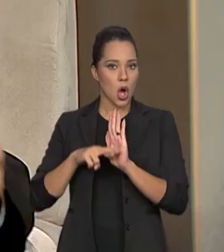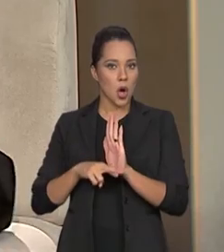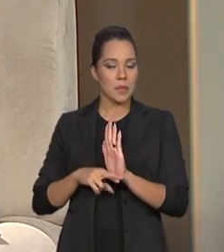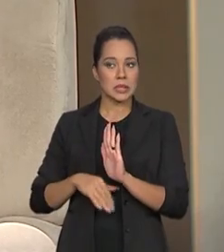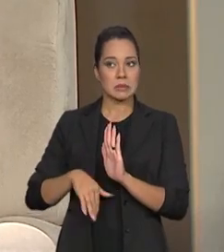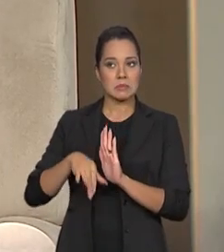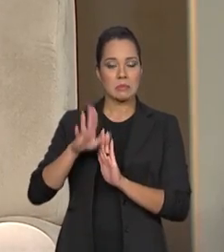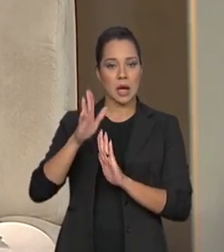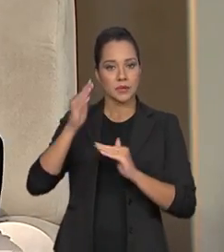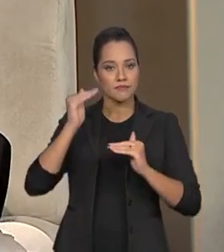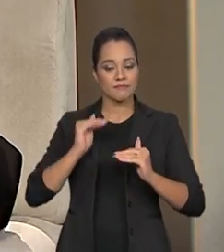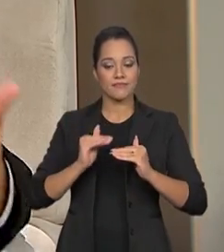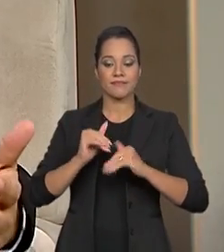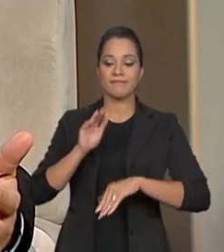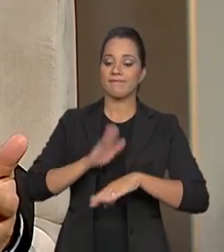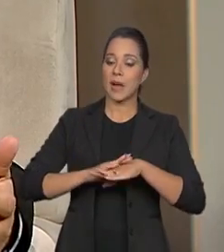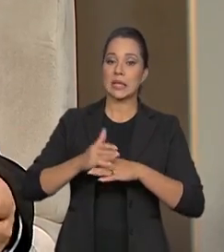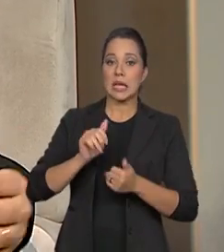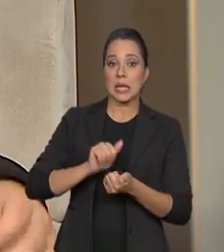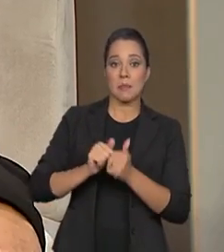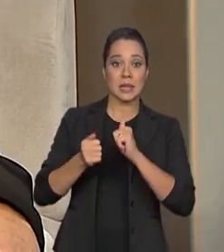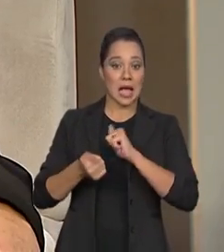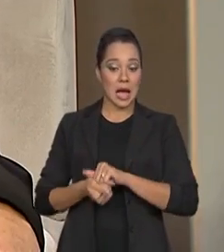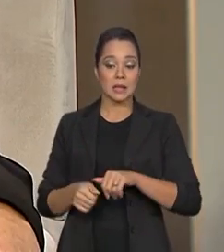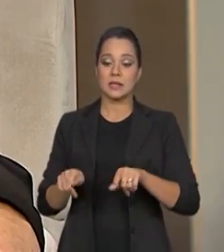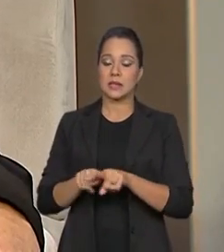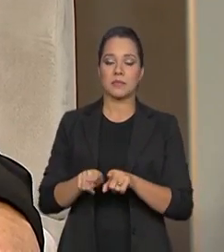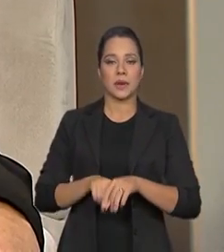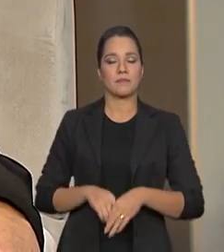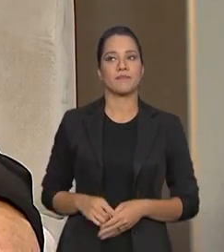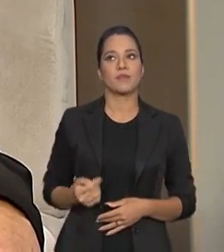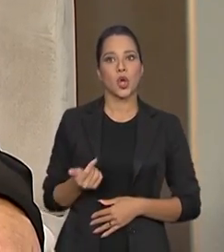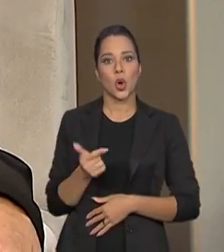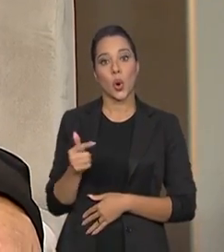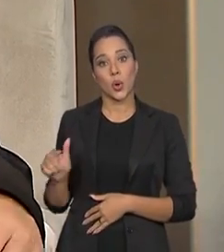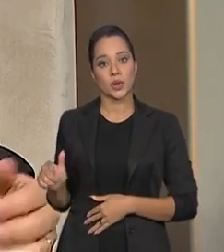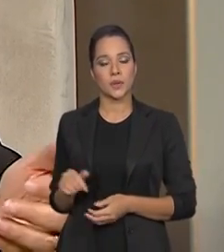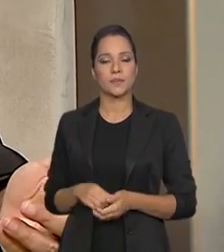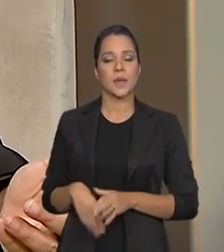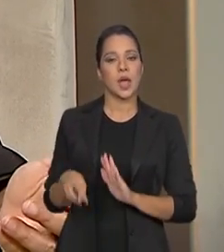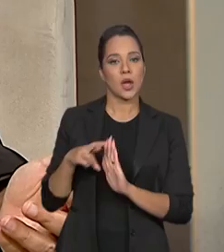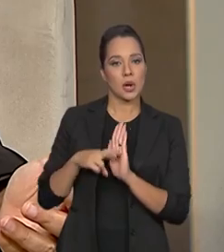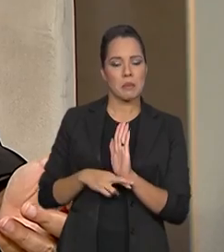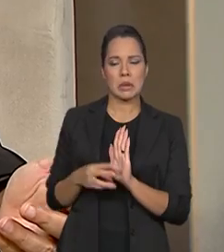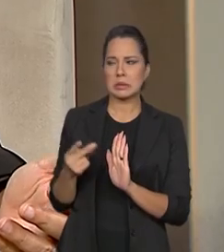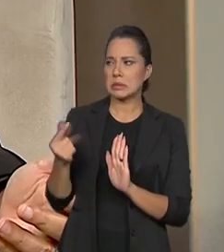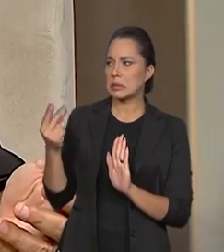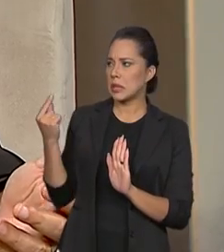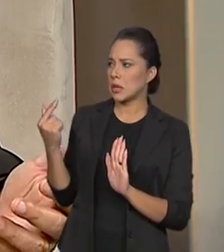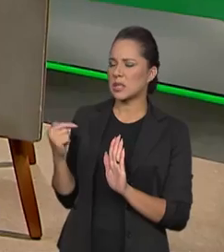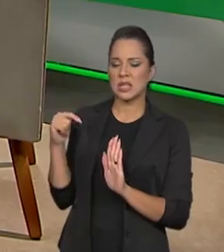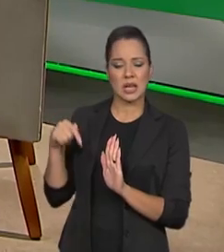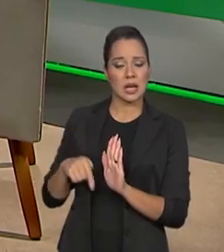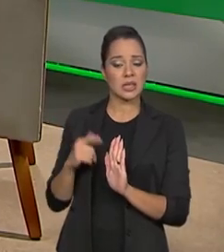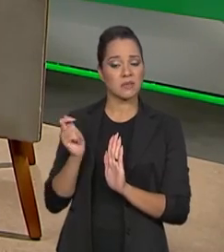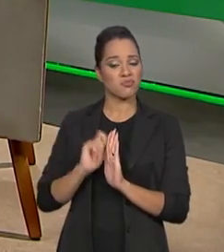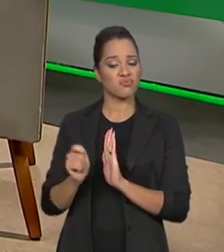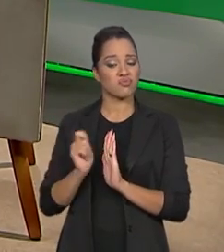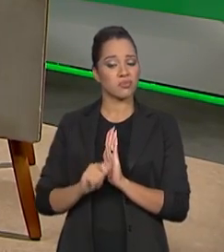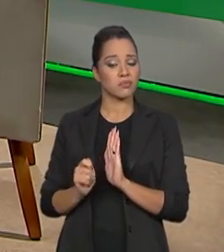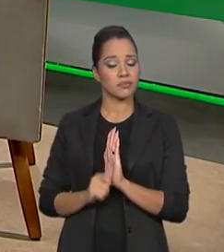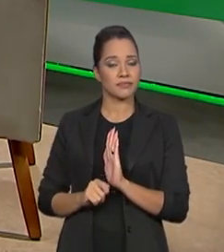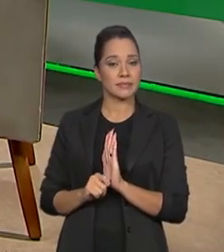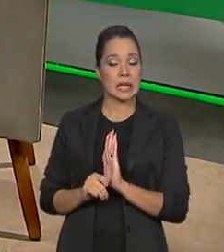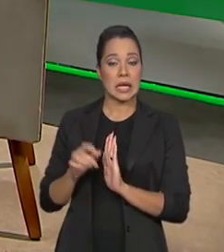mais concisas mais flexíveis também e outra coisa os regulamentos anteriores também eram muito prescritivos